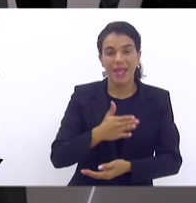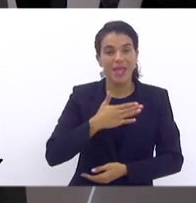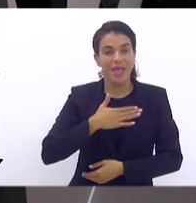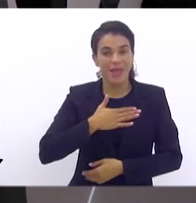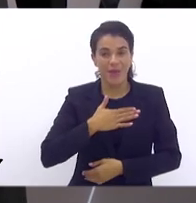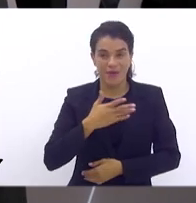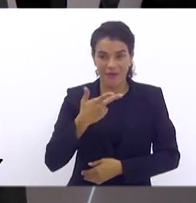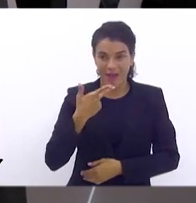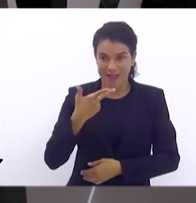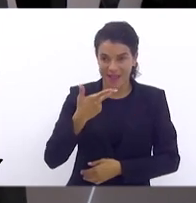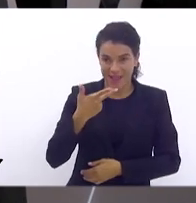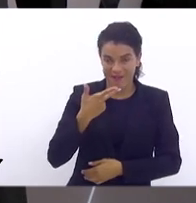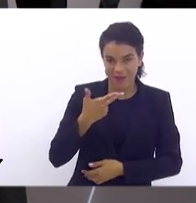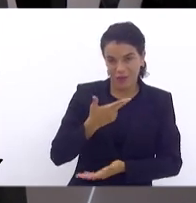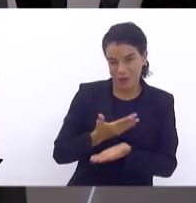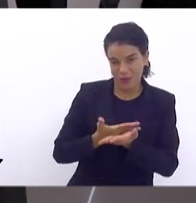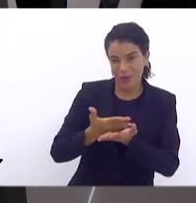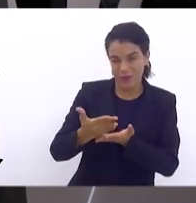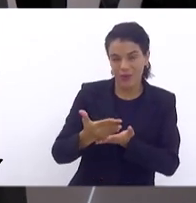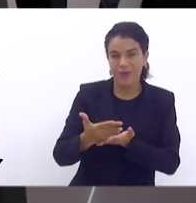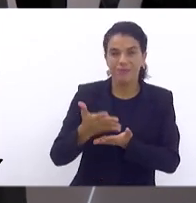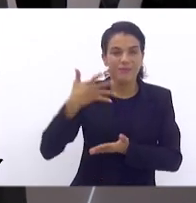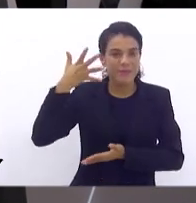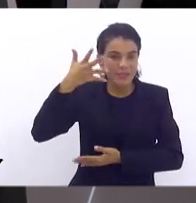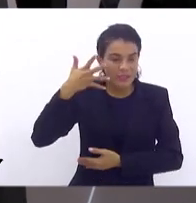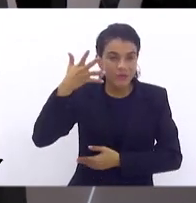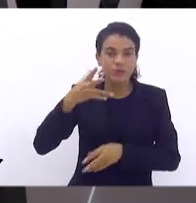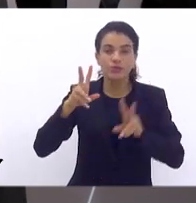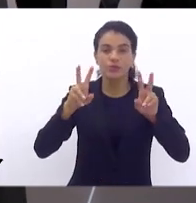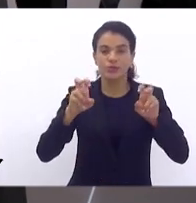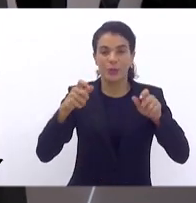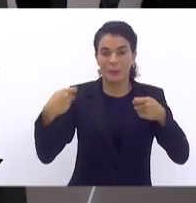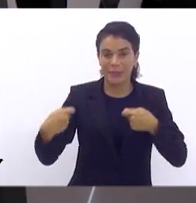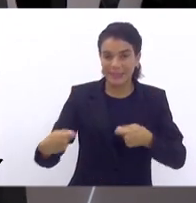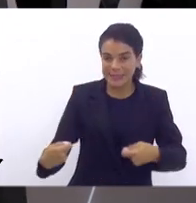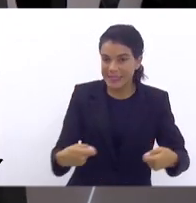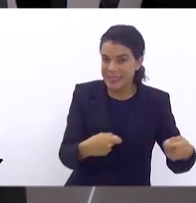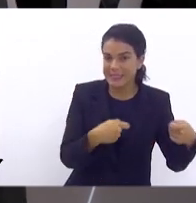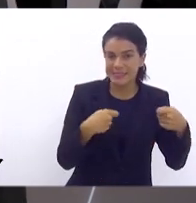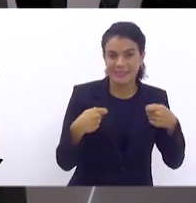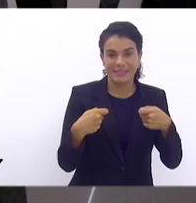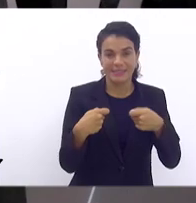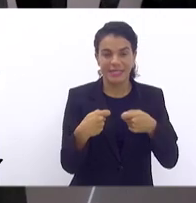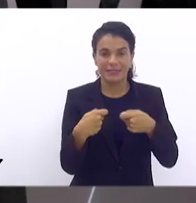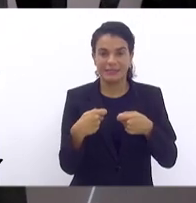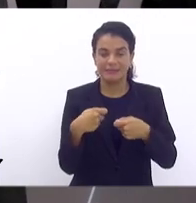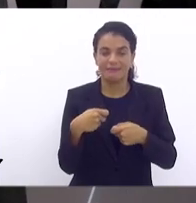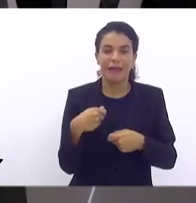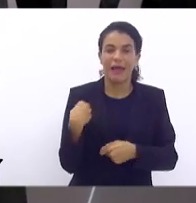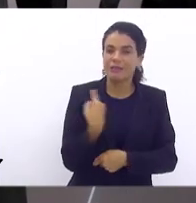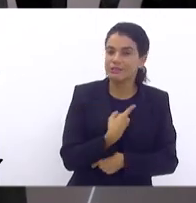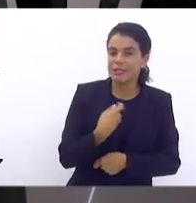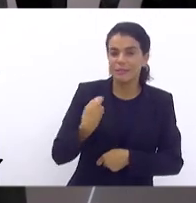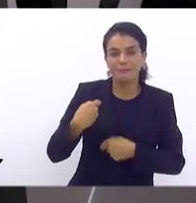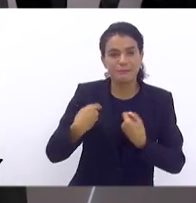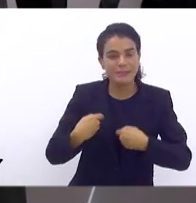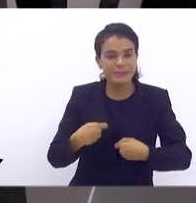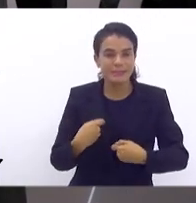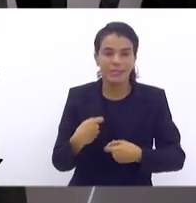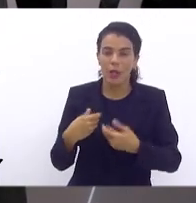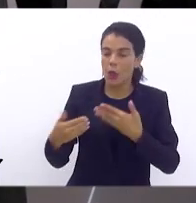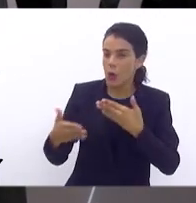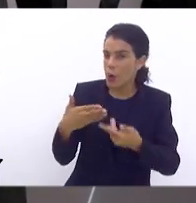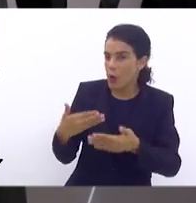falava na minha fala Inicial é sobre a necessidade da gente sempre em qualquer desenvolvimento de qualquer